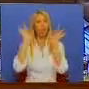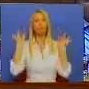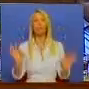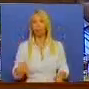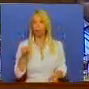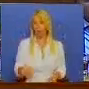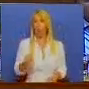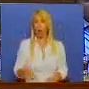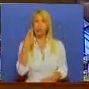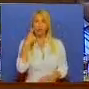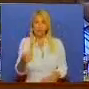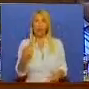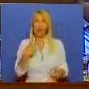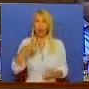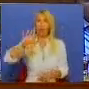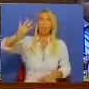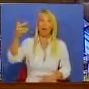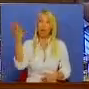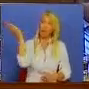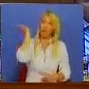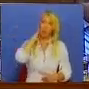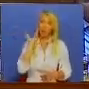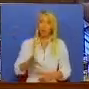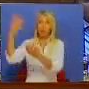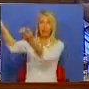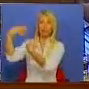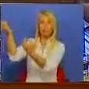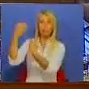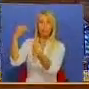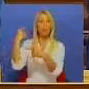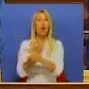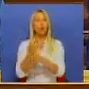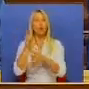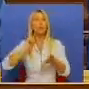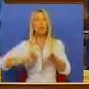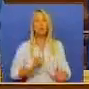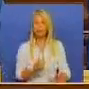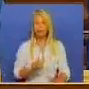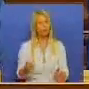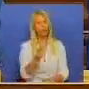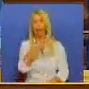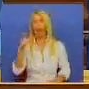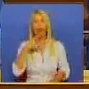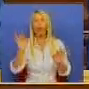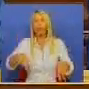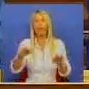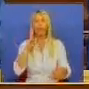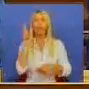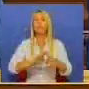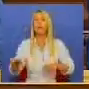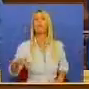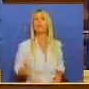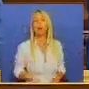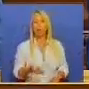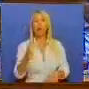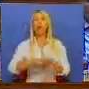o grau de dependência do país em matéria de importações de bens essenciais. Que foi um erro acabar com a eletricidade verde à conta